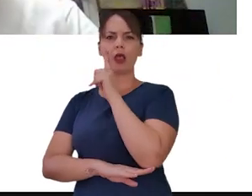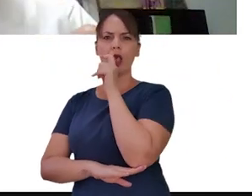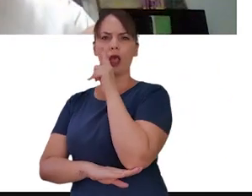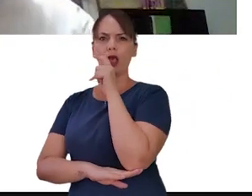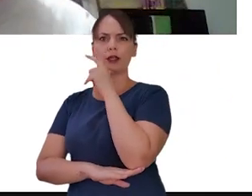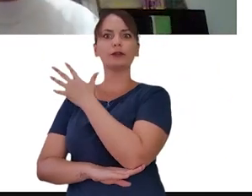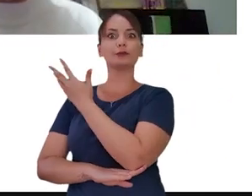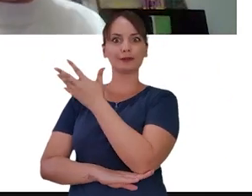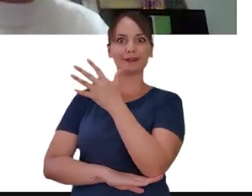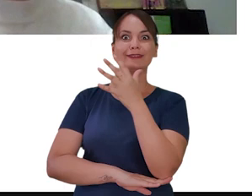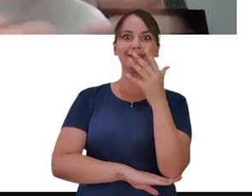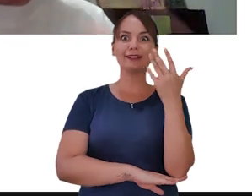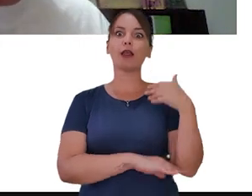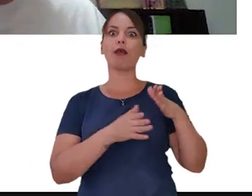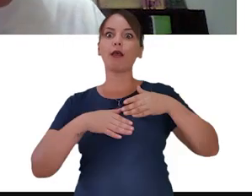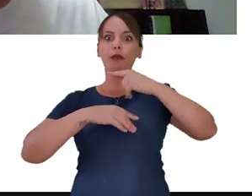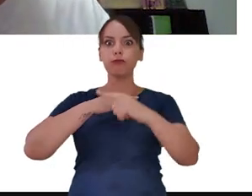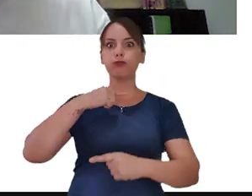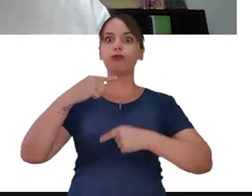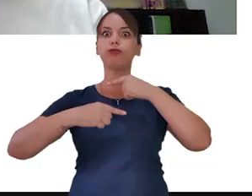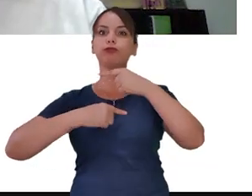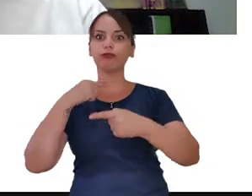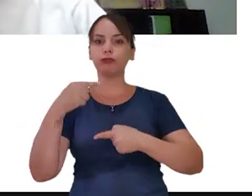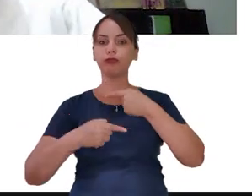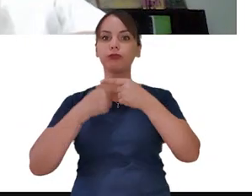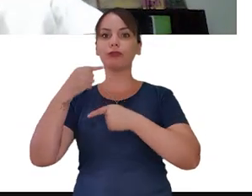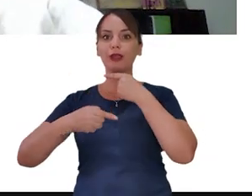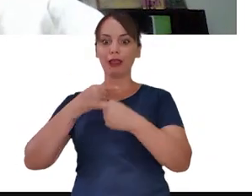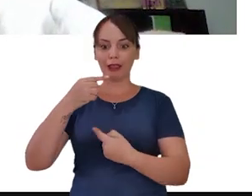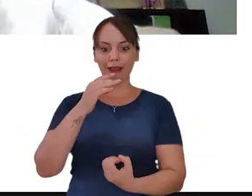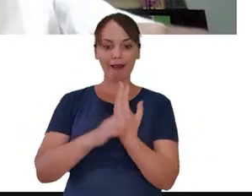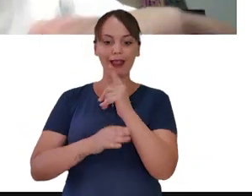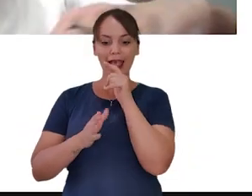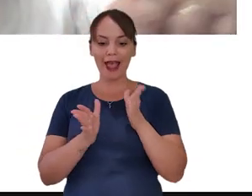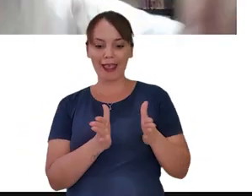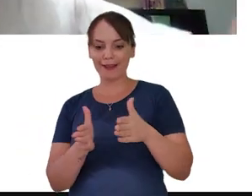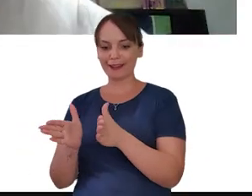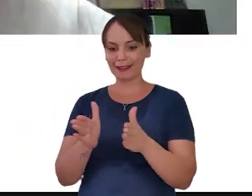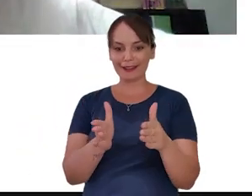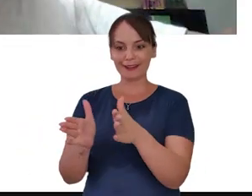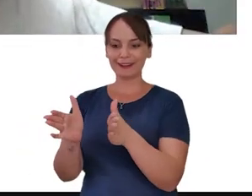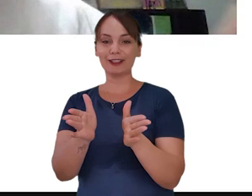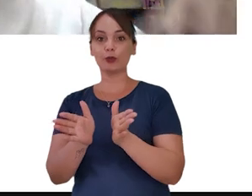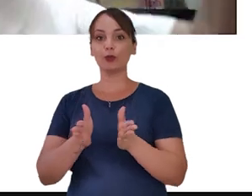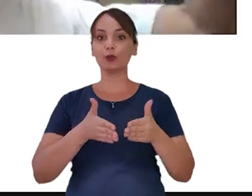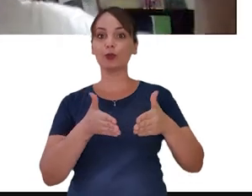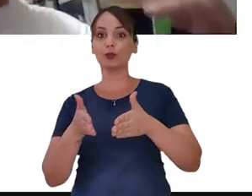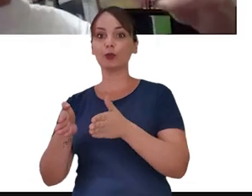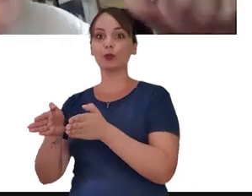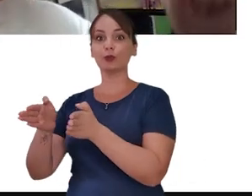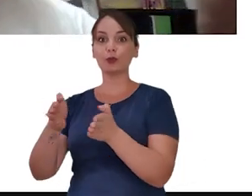que também vão correndo e formam os rios. E com isso, os rios vão e